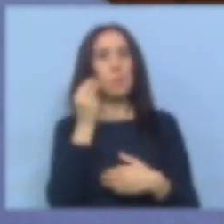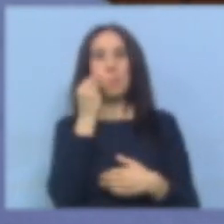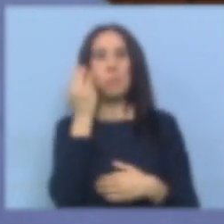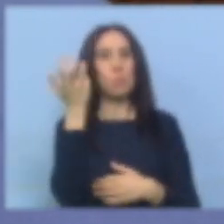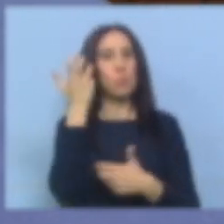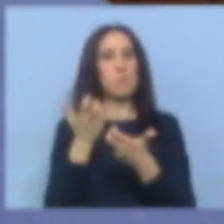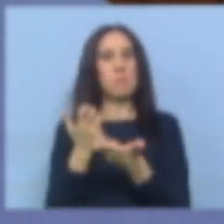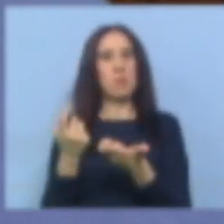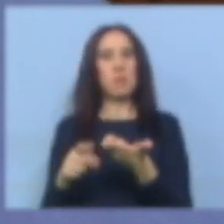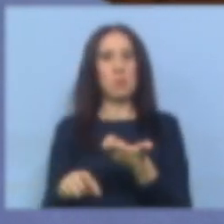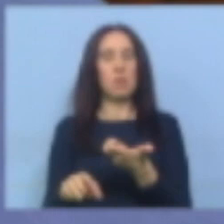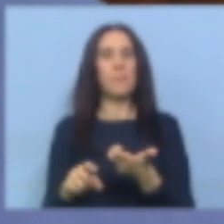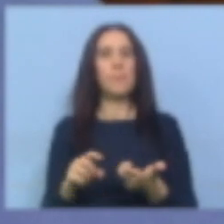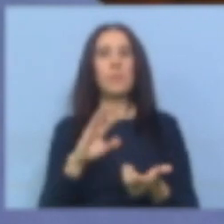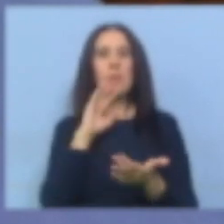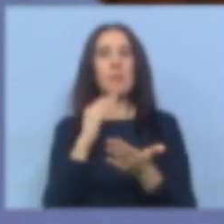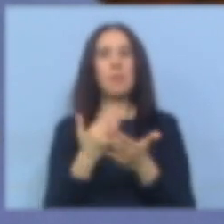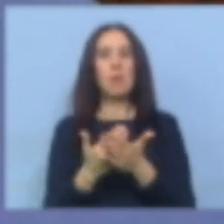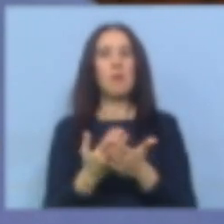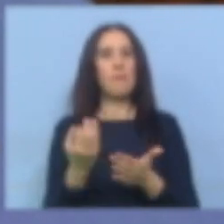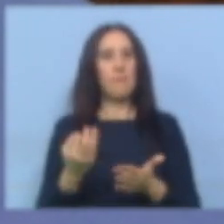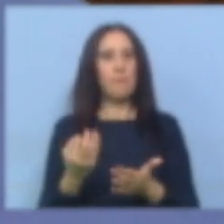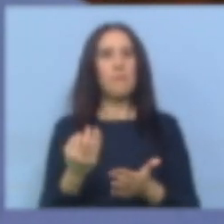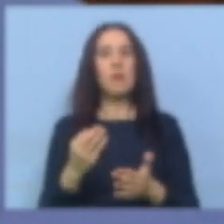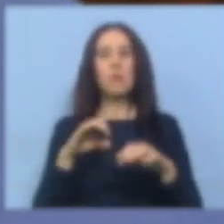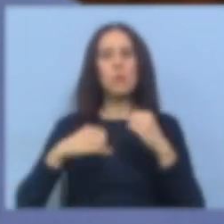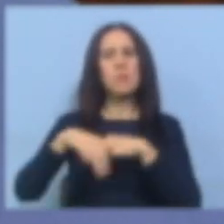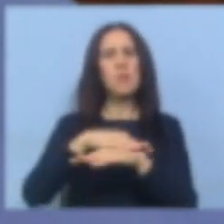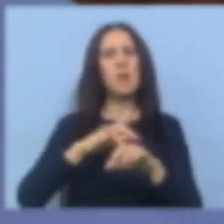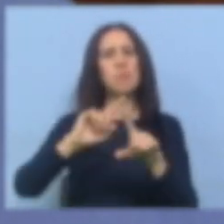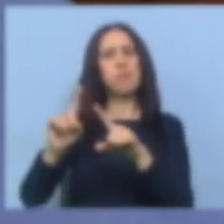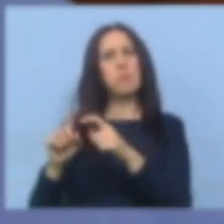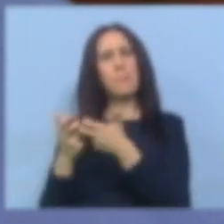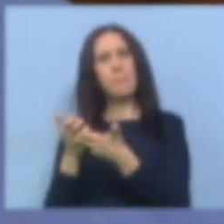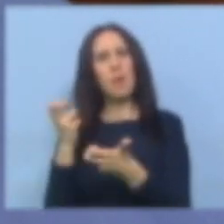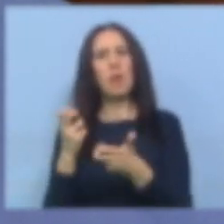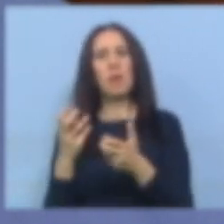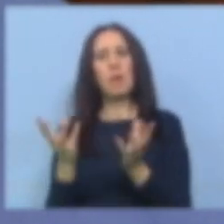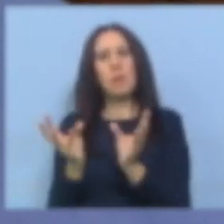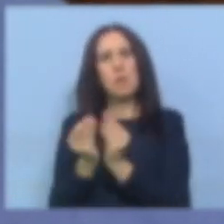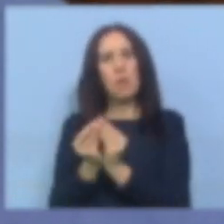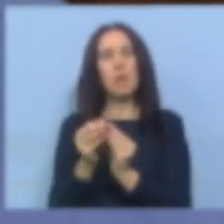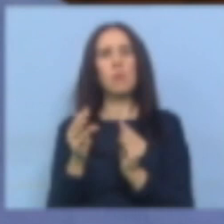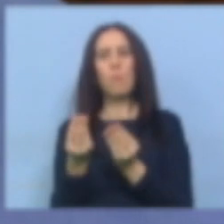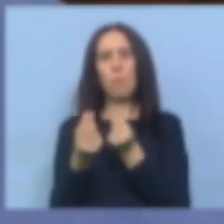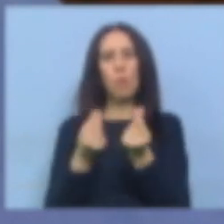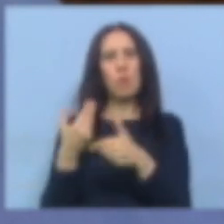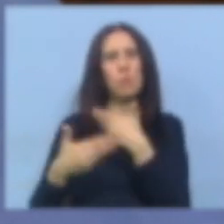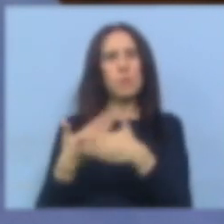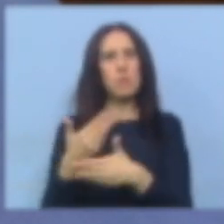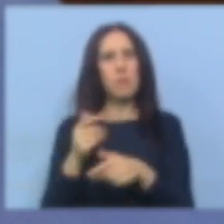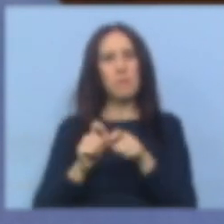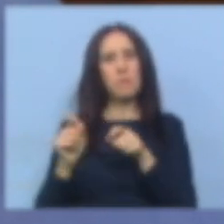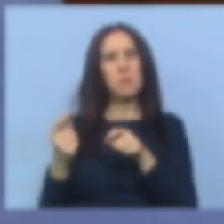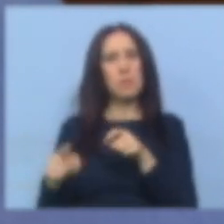cultura, consegue marcar os elementos da sociedade, agregá-los, define os seus modos de atuação e, como tal, é